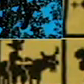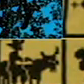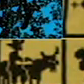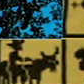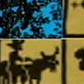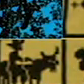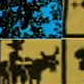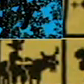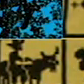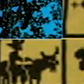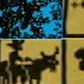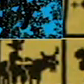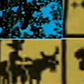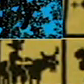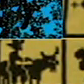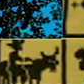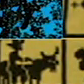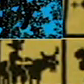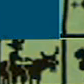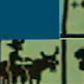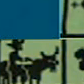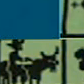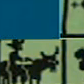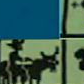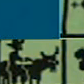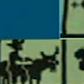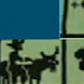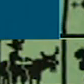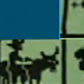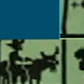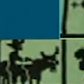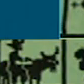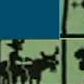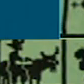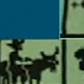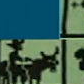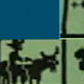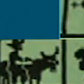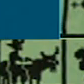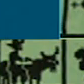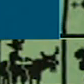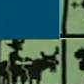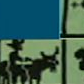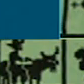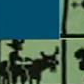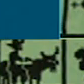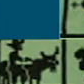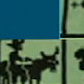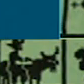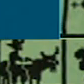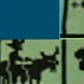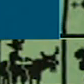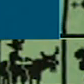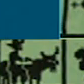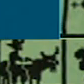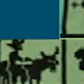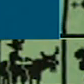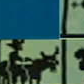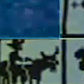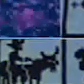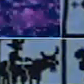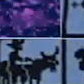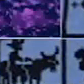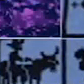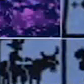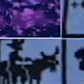Uns peixinhos a seguiam e eram boa companhia. No vai e vem do sobe e desce, dançavam coreografia.